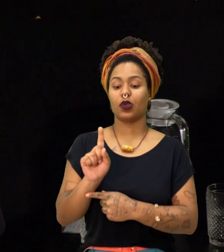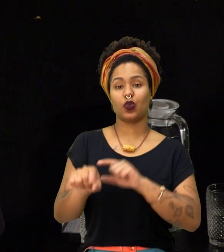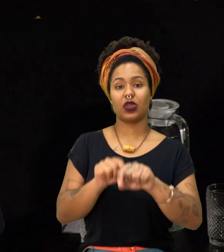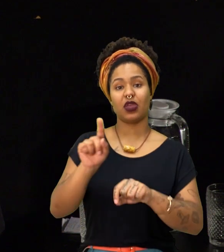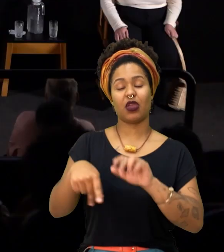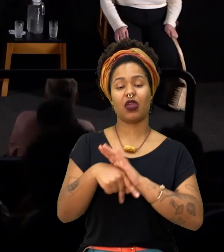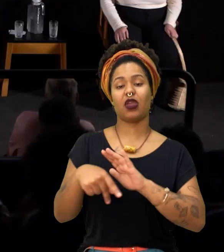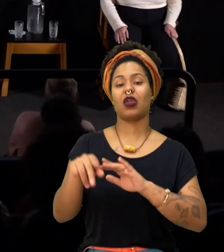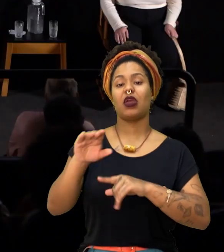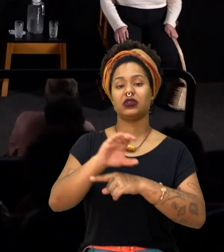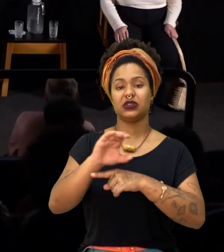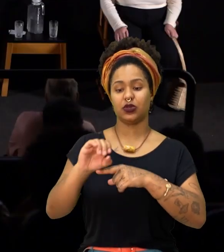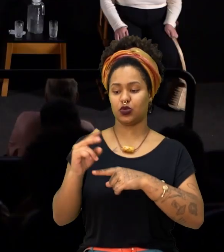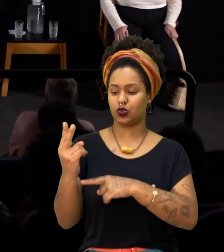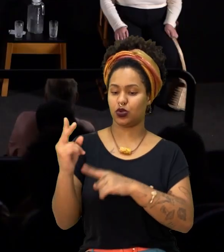descarbonizar